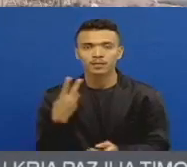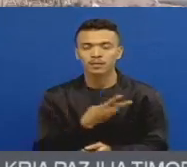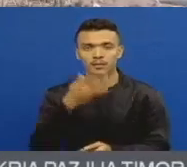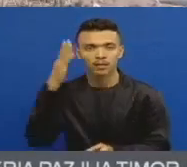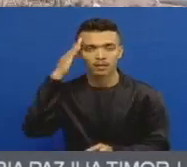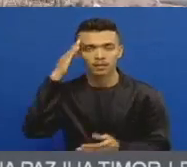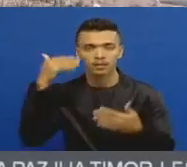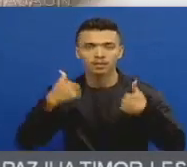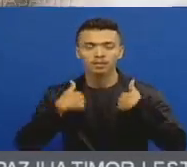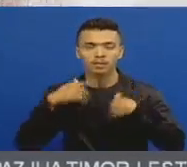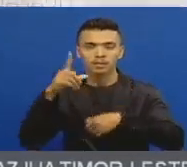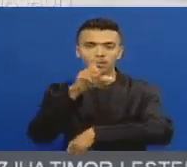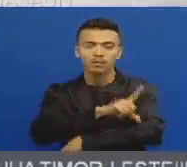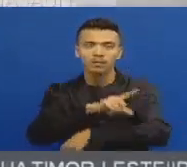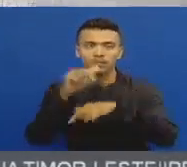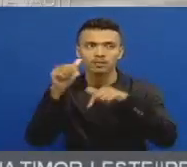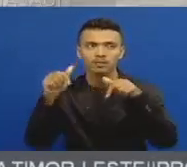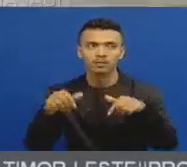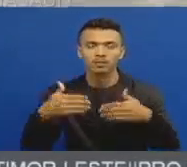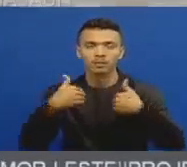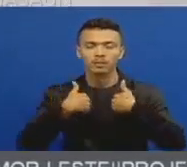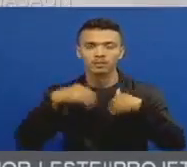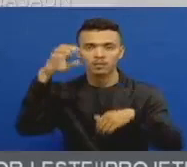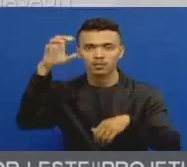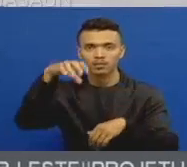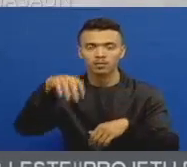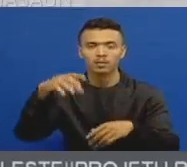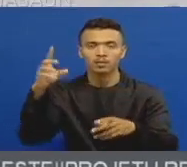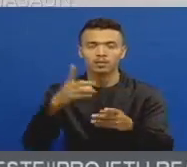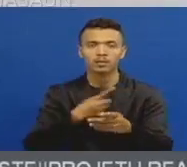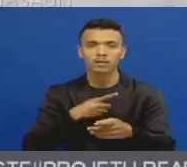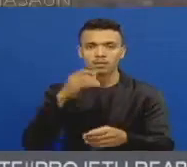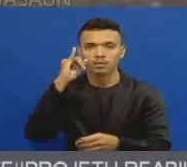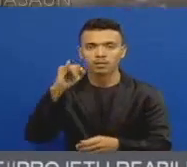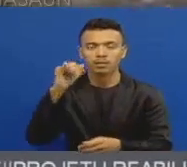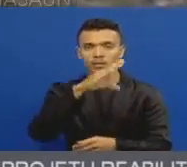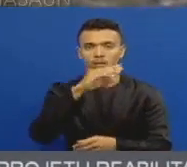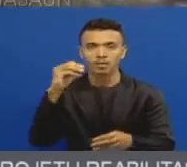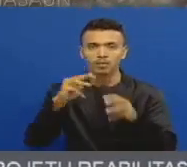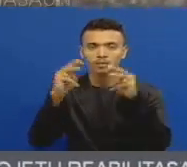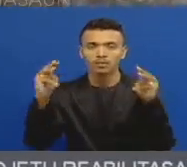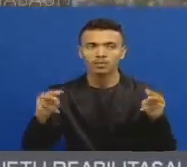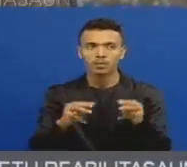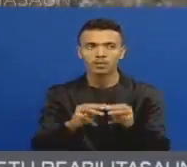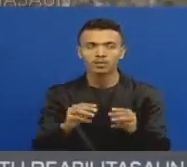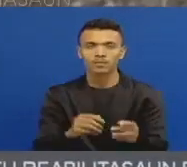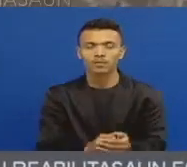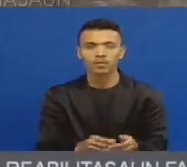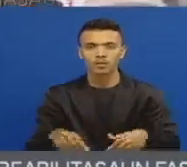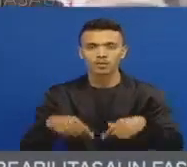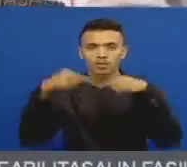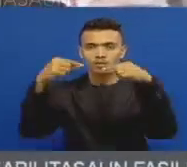katak iha lorong hirak nyelarang mos udang iha capital Dili no mos município hodi